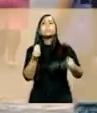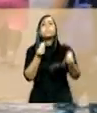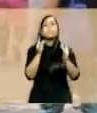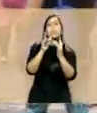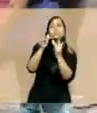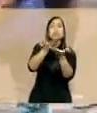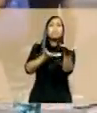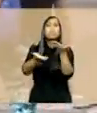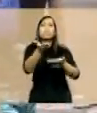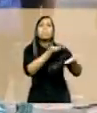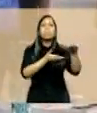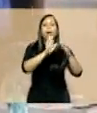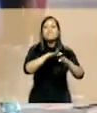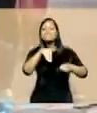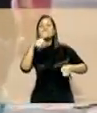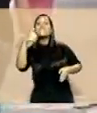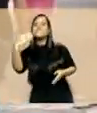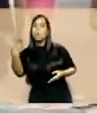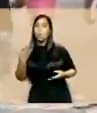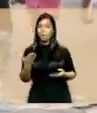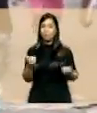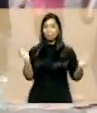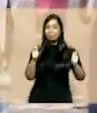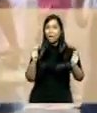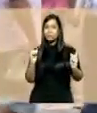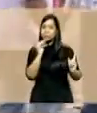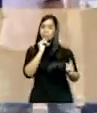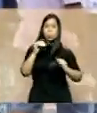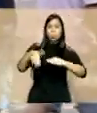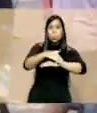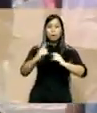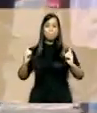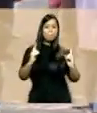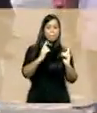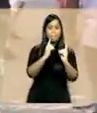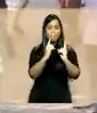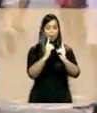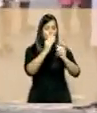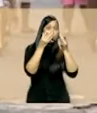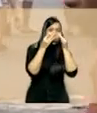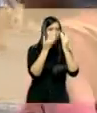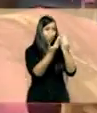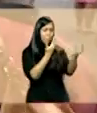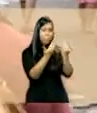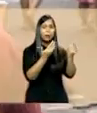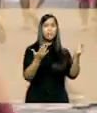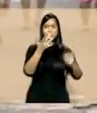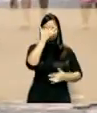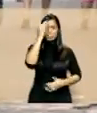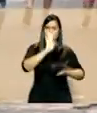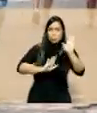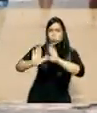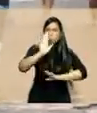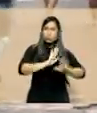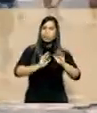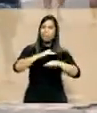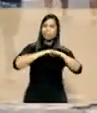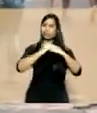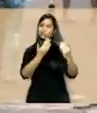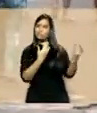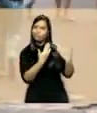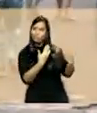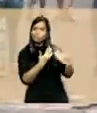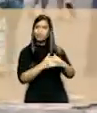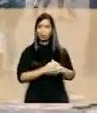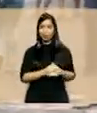contato pessoal fora da rede? Será que nas ruas, nas conversas cara a cara, as pessoas têm mais cuidado na hora de dialogar